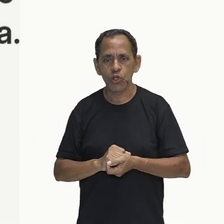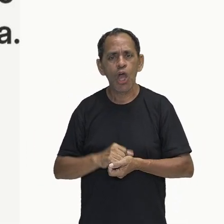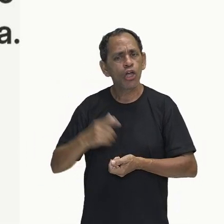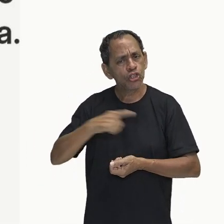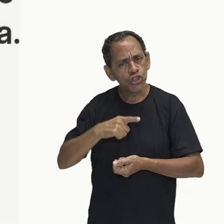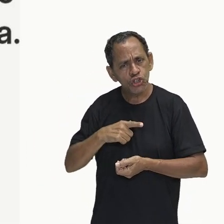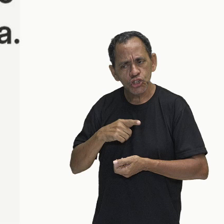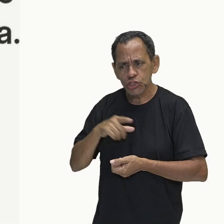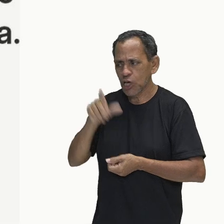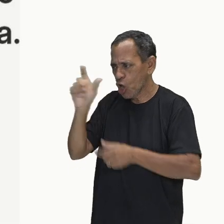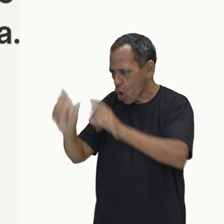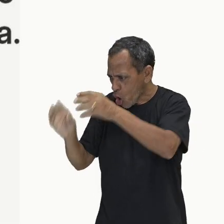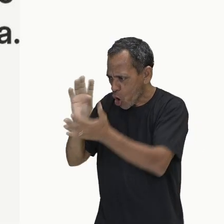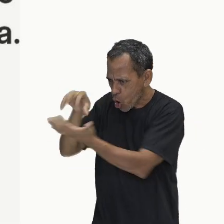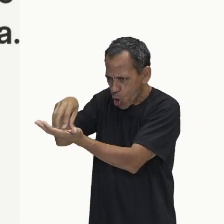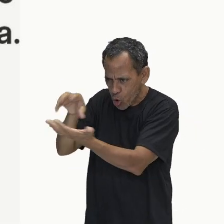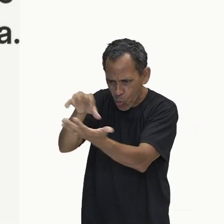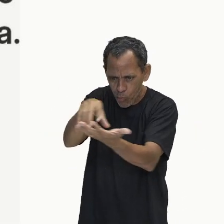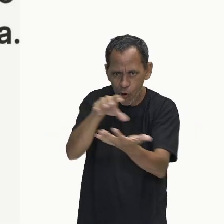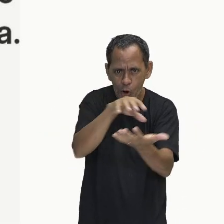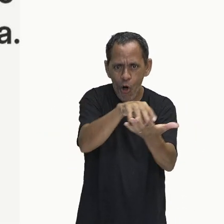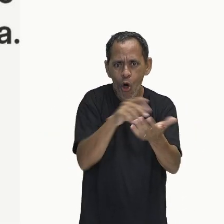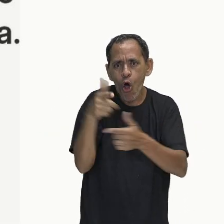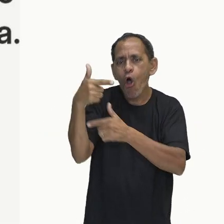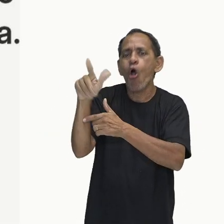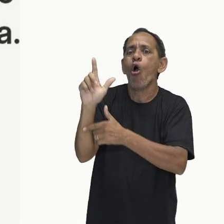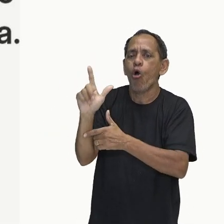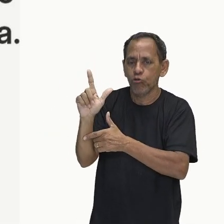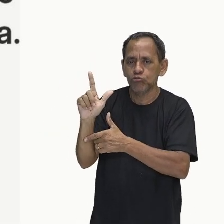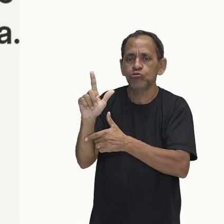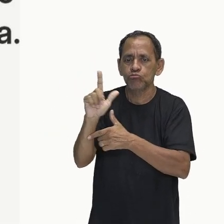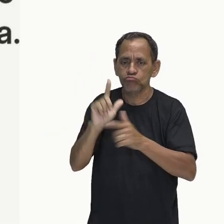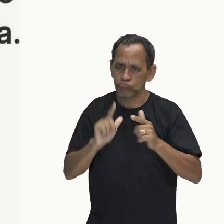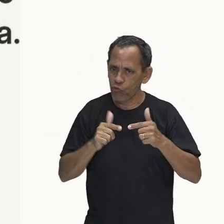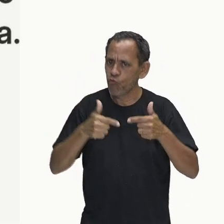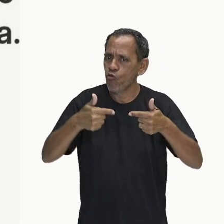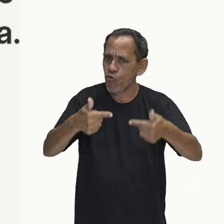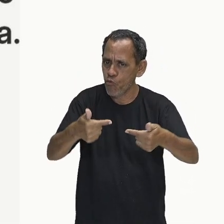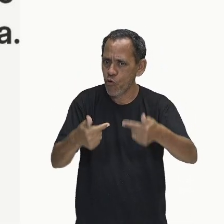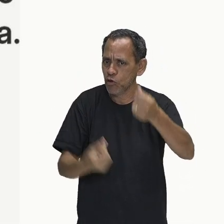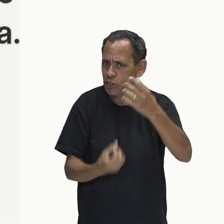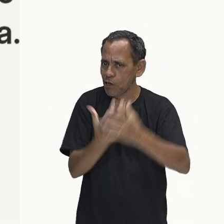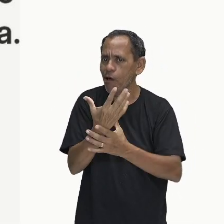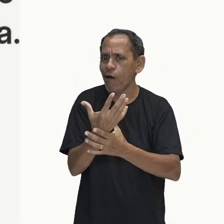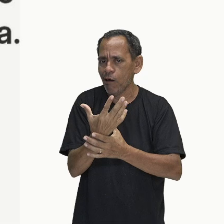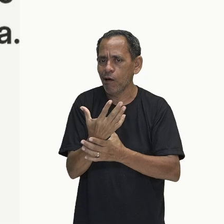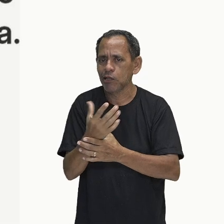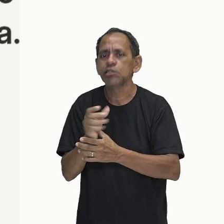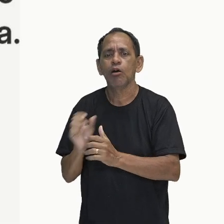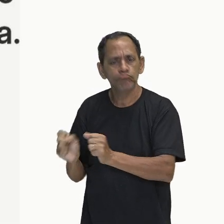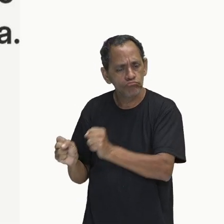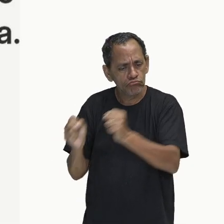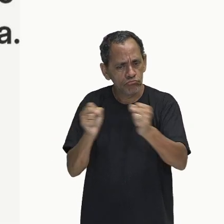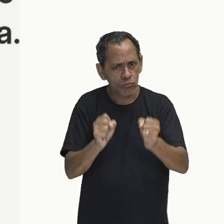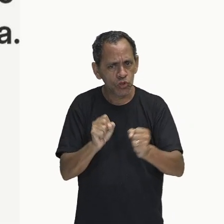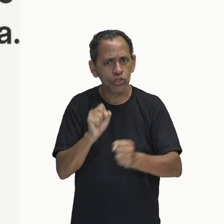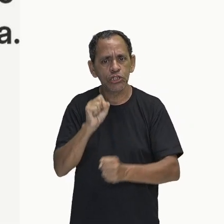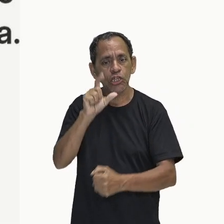grupos familiares, essa assembleia, formada por guerreiros com igual poder de decisão, deu origem